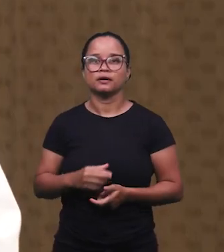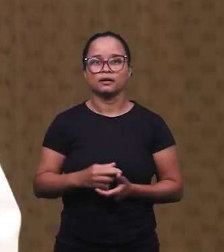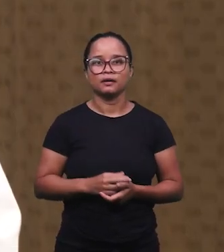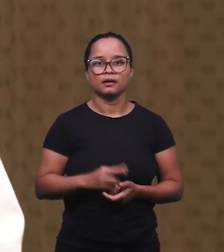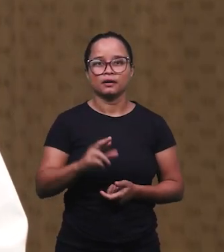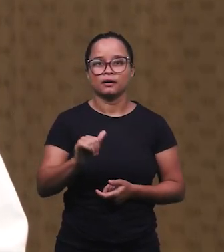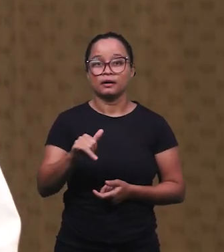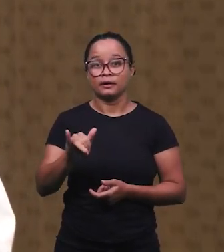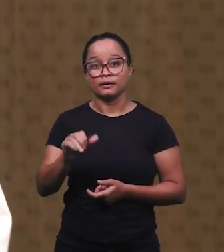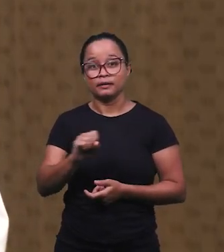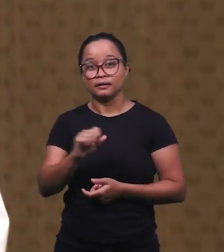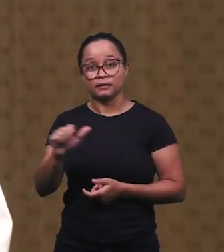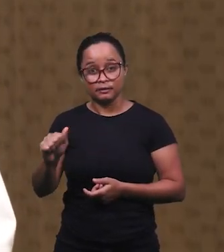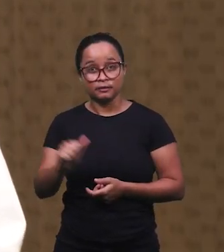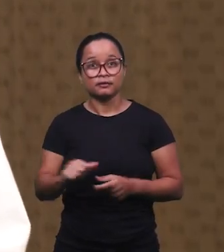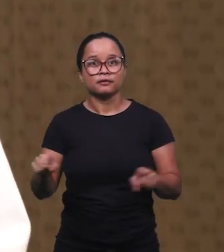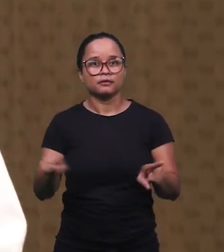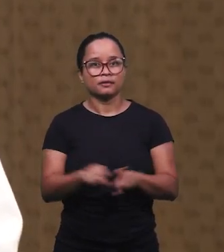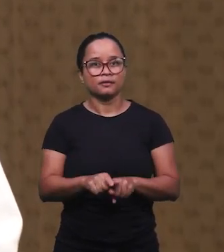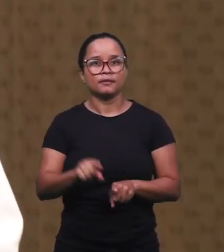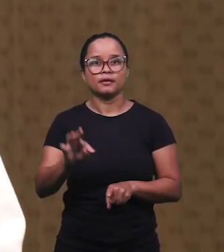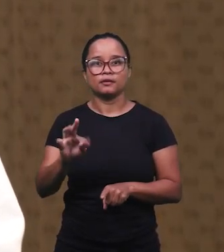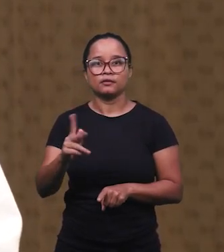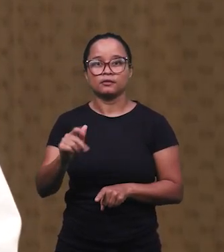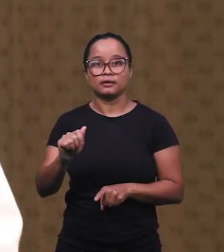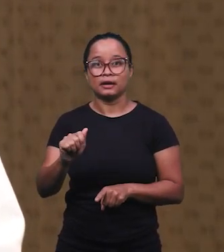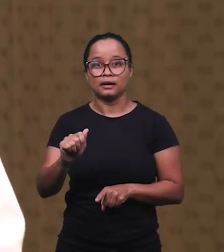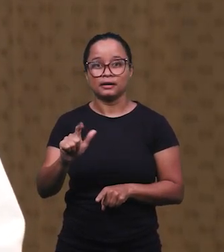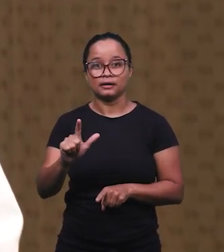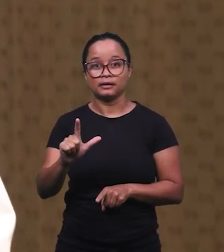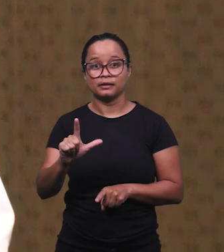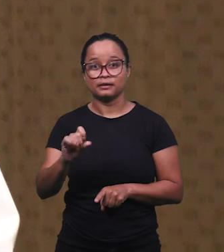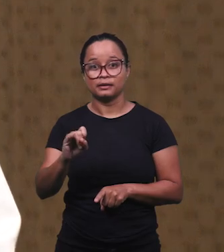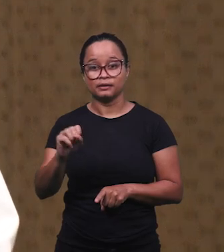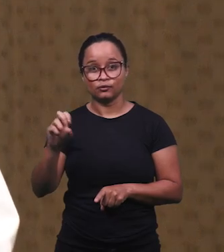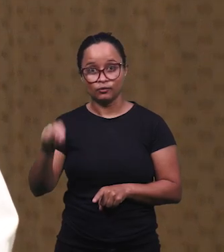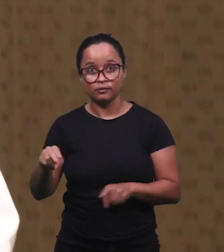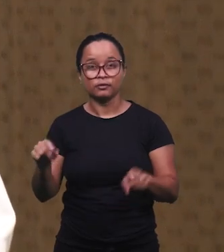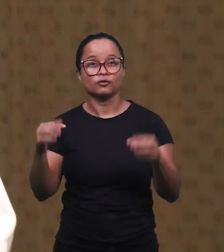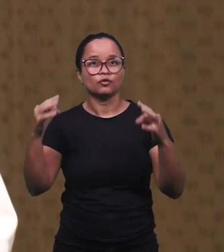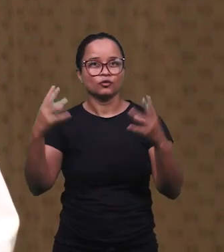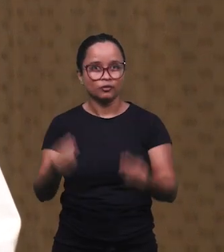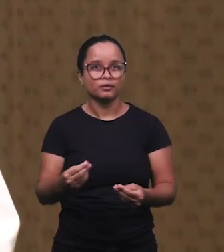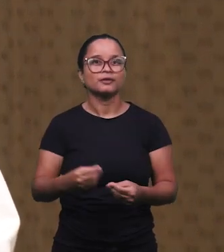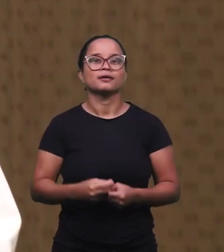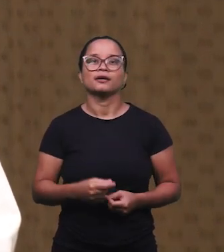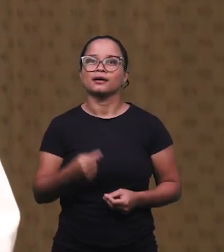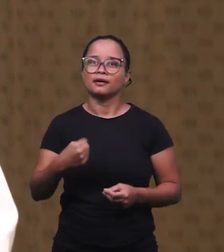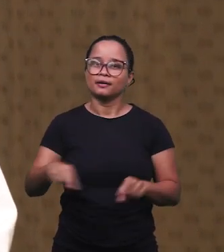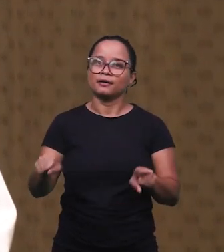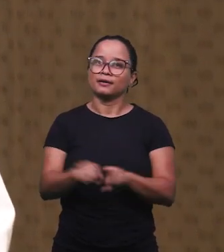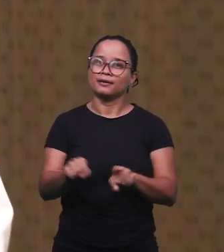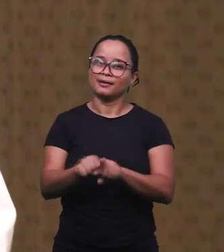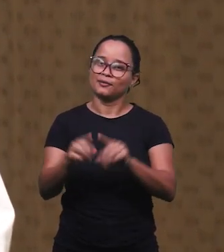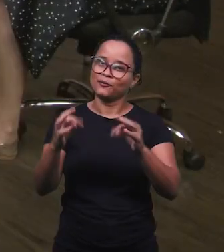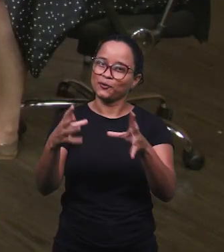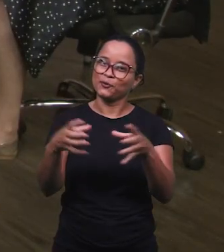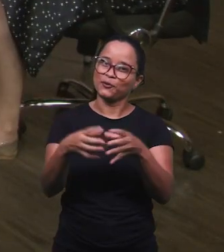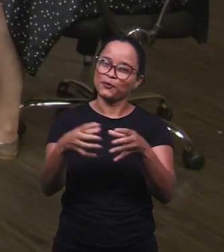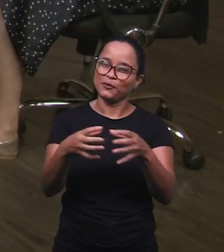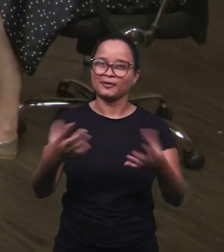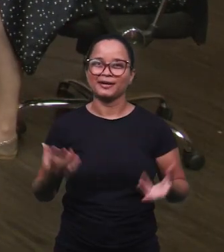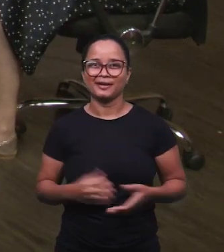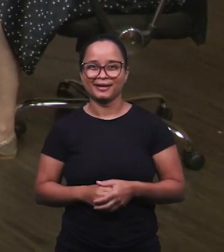a Raíssa, a Nínive, o Thaleson, o Rafael, e eu tento não atrapalhar a